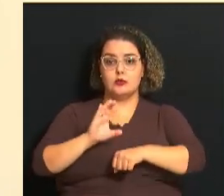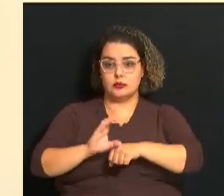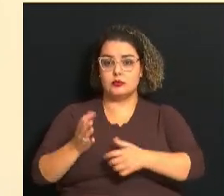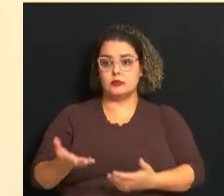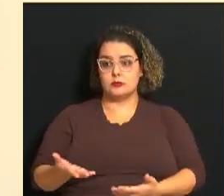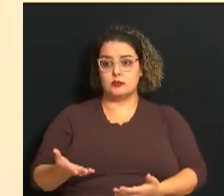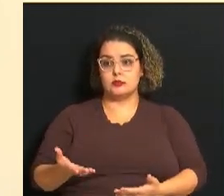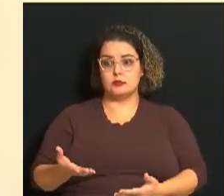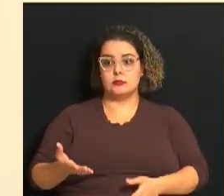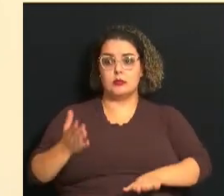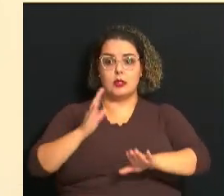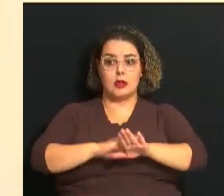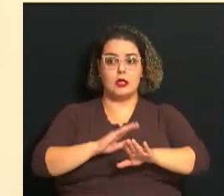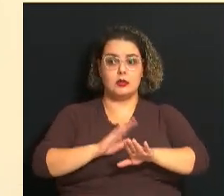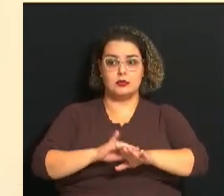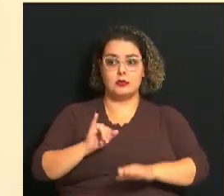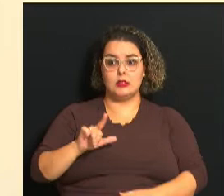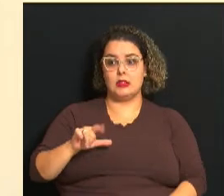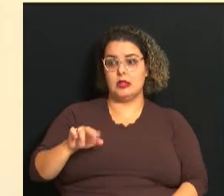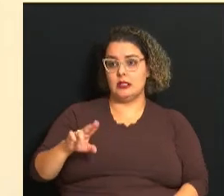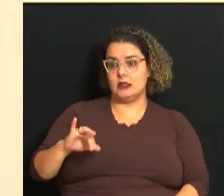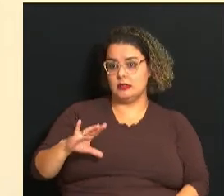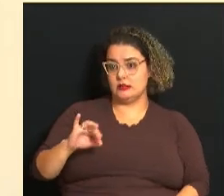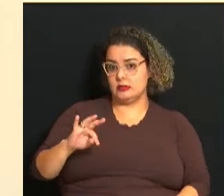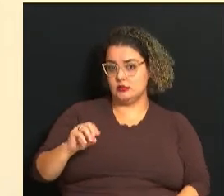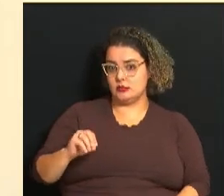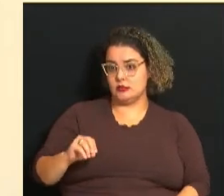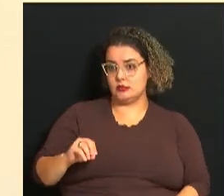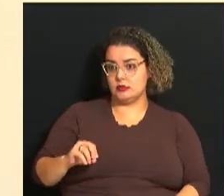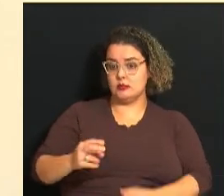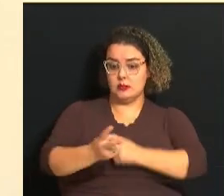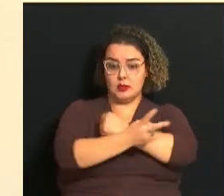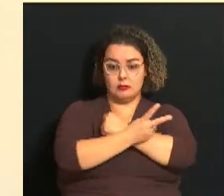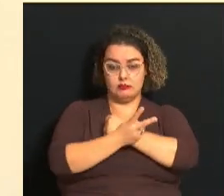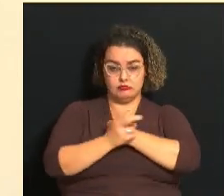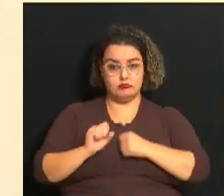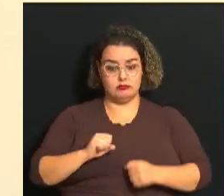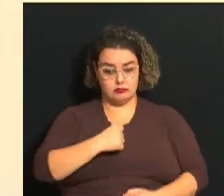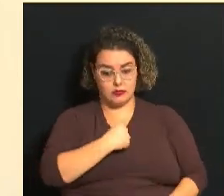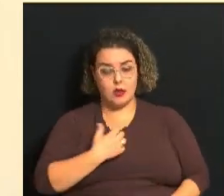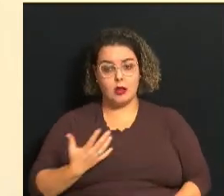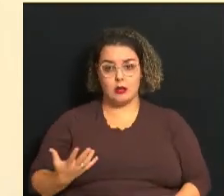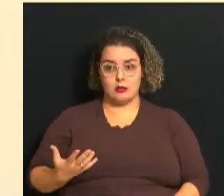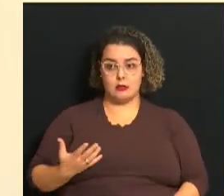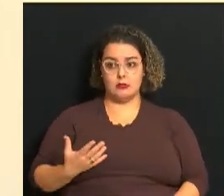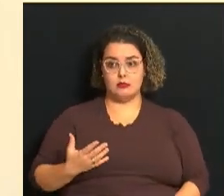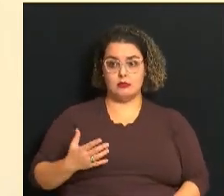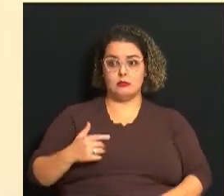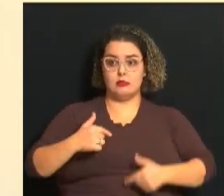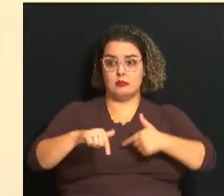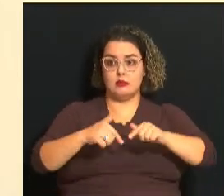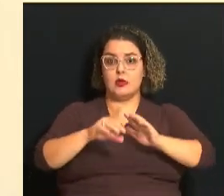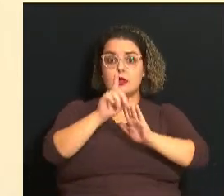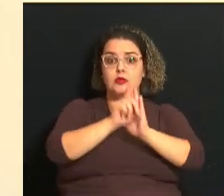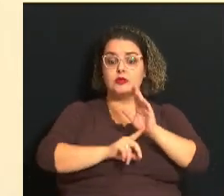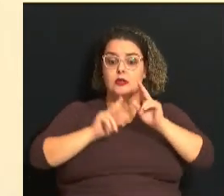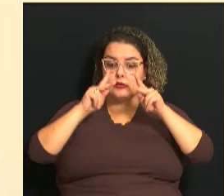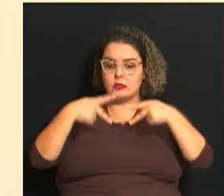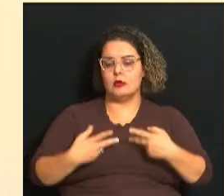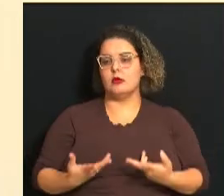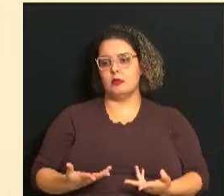constituem atos ilícitos é os praticados em legítima defesa ou no Exercício regular de um direito reconhecido